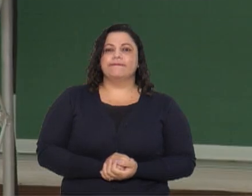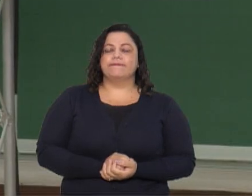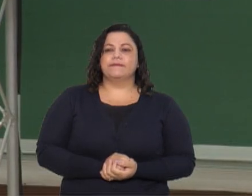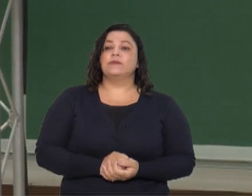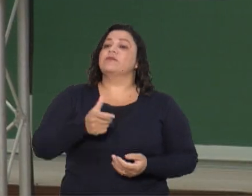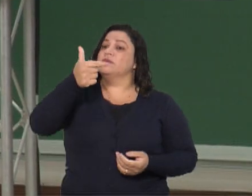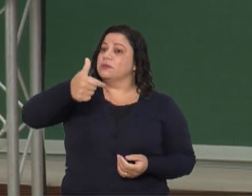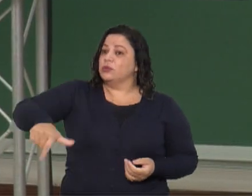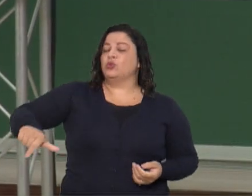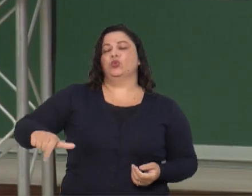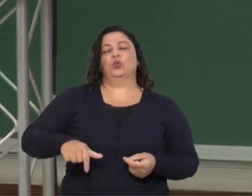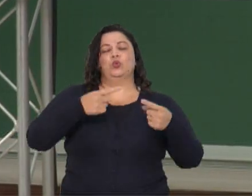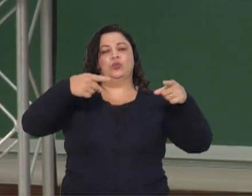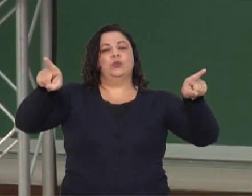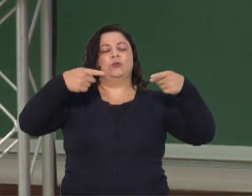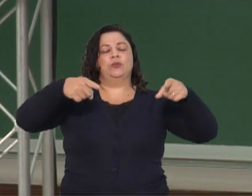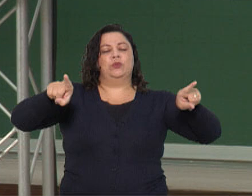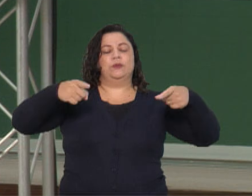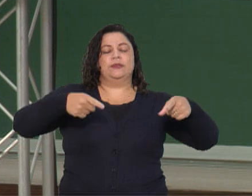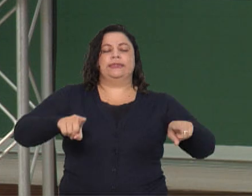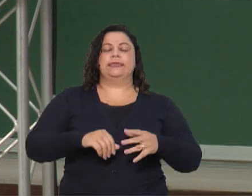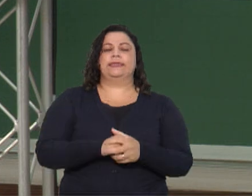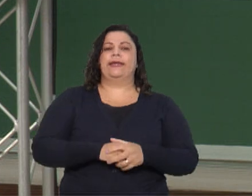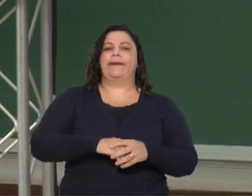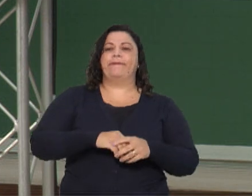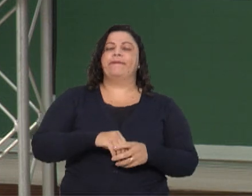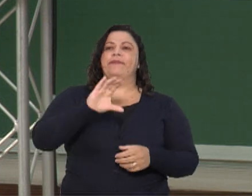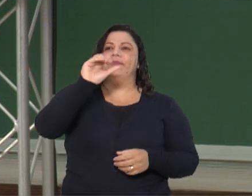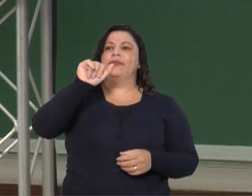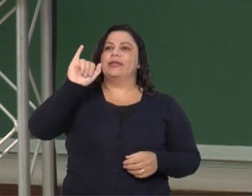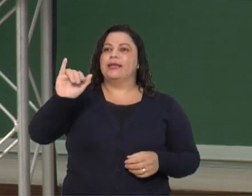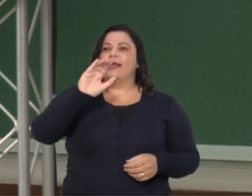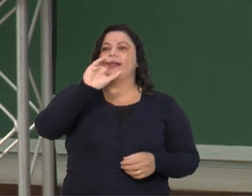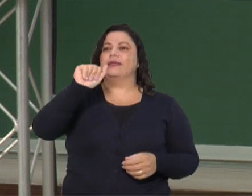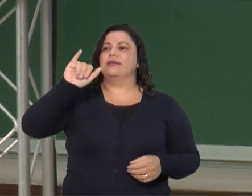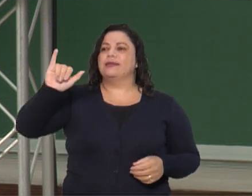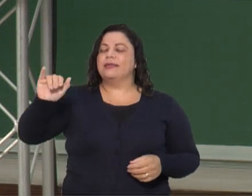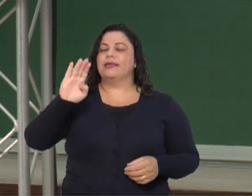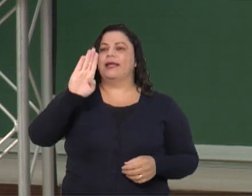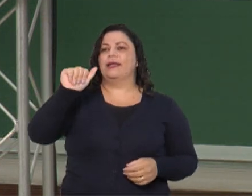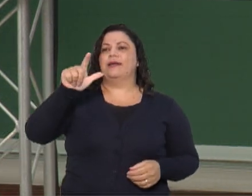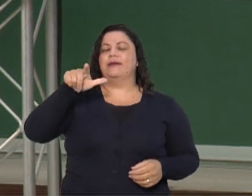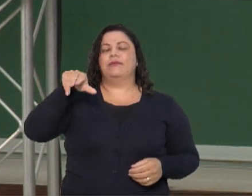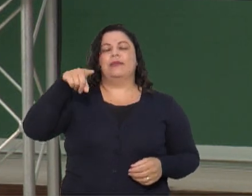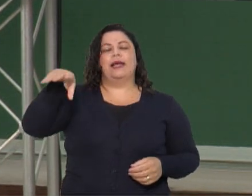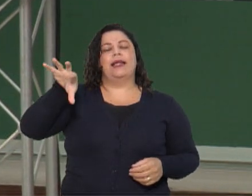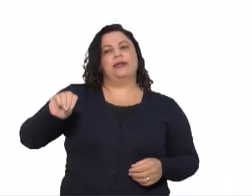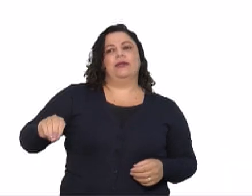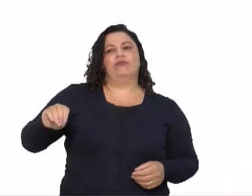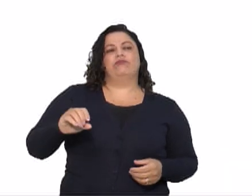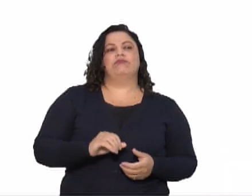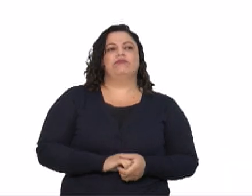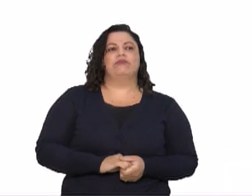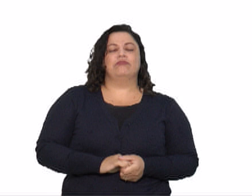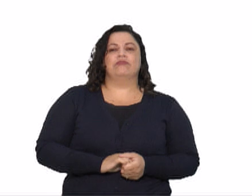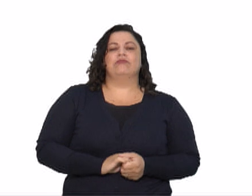Caicai Balão para vocês. Tenho lá uma clave de sol, tenho lá o sol, sol.